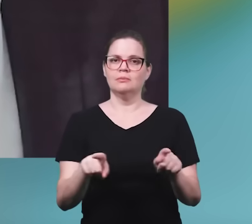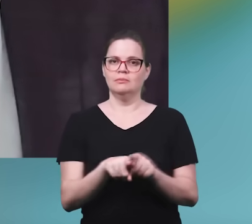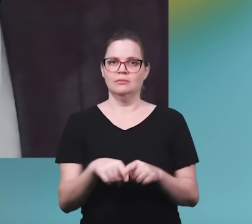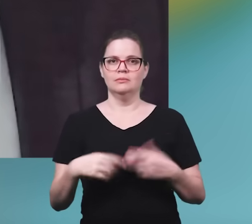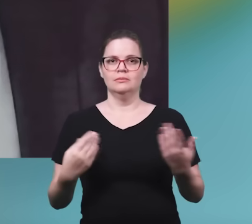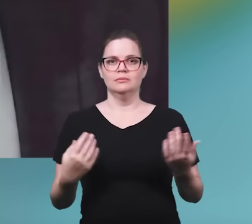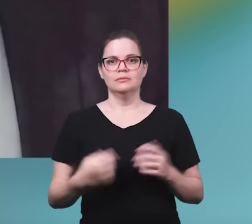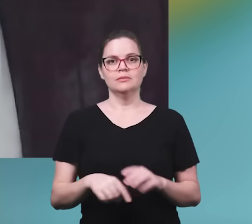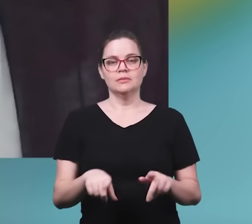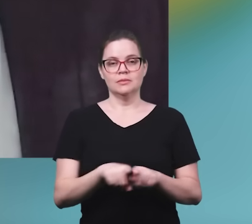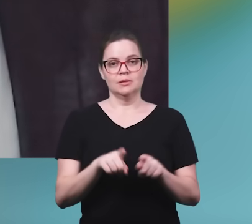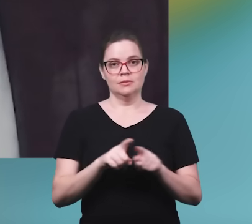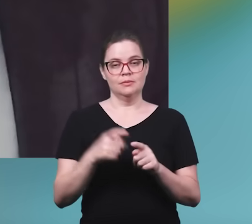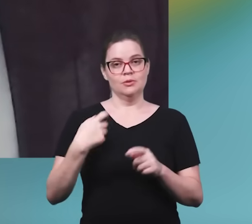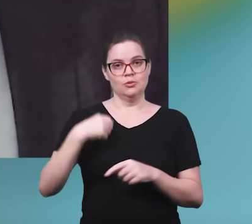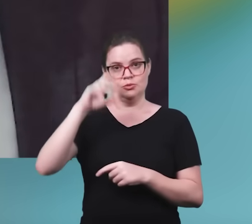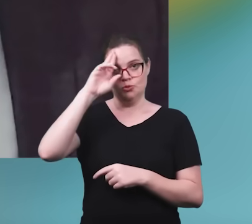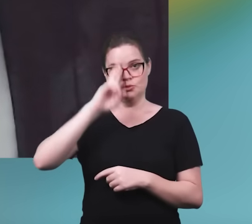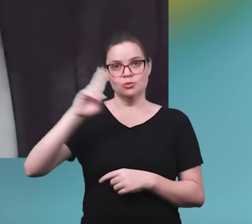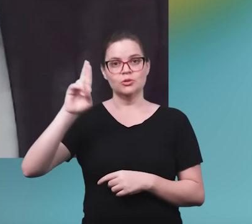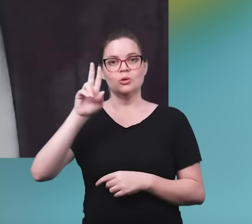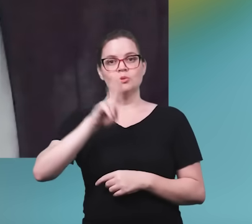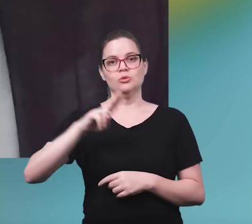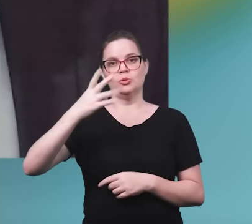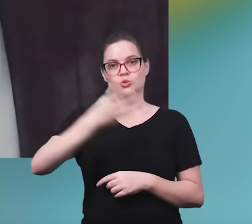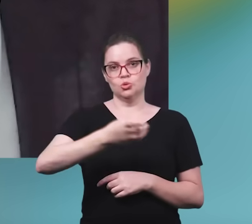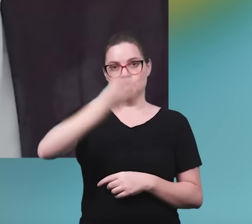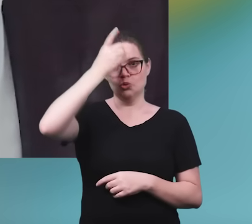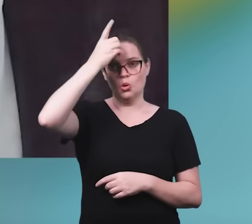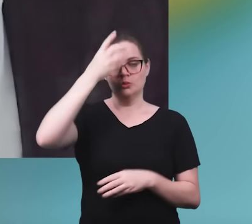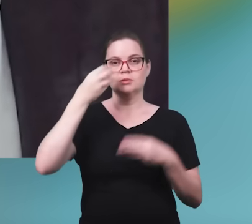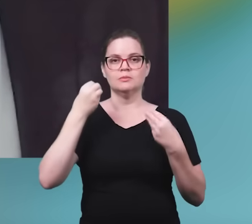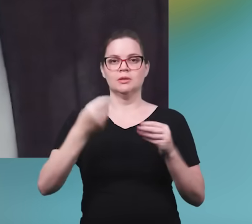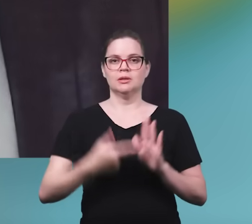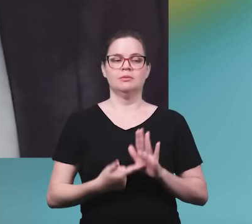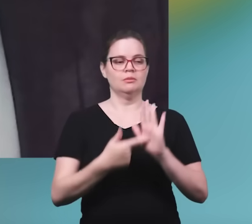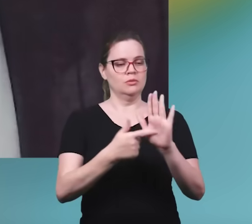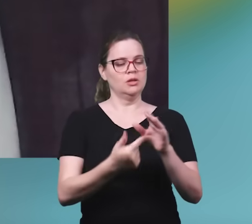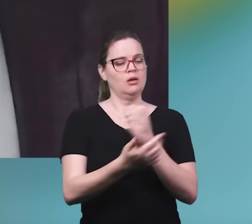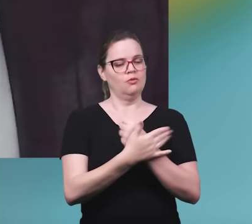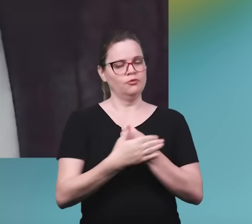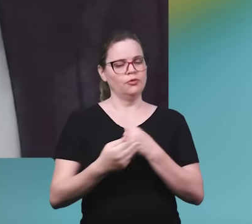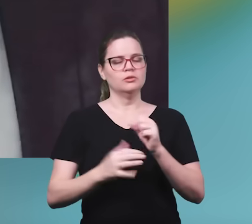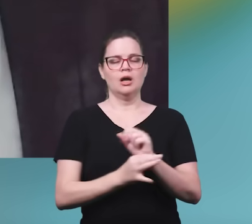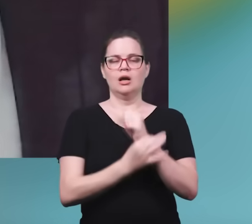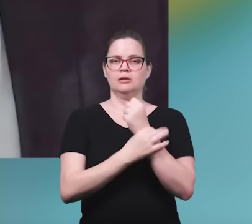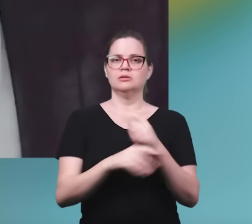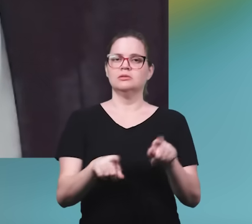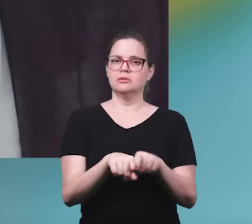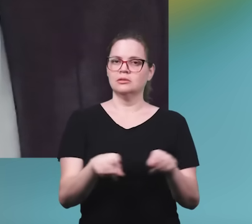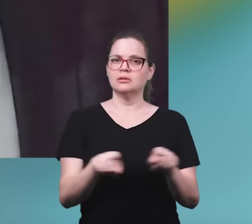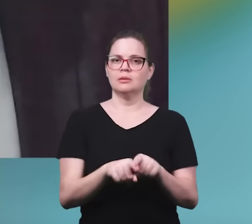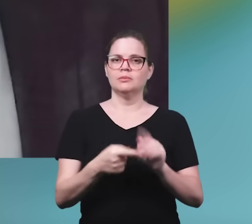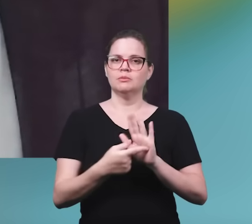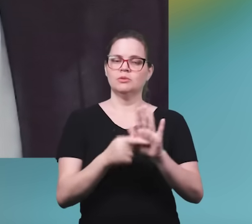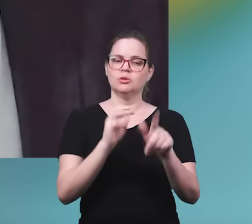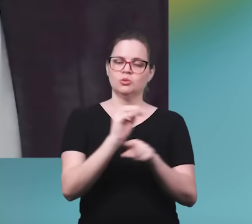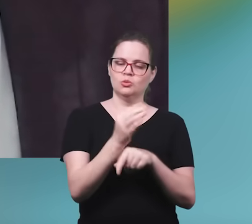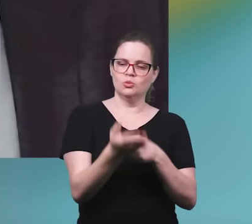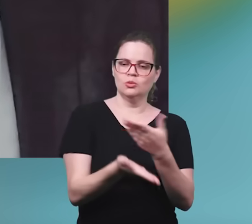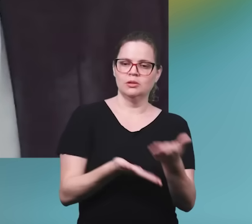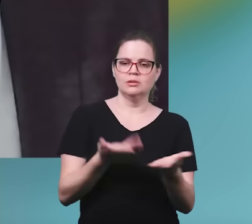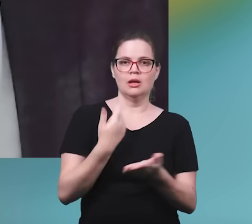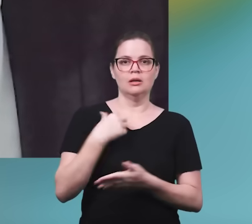em seu coração. E pelo meio, pelo instrumento, os dons espirituais que lhe trouxe conforto e segurança,